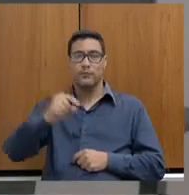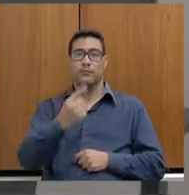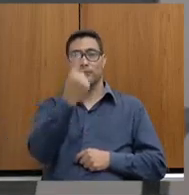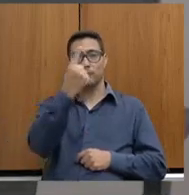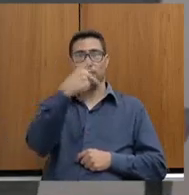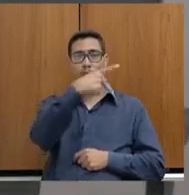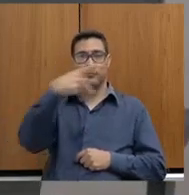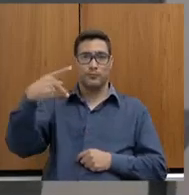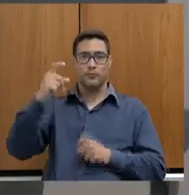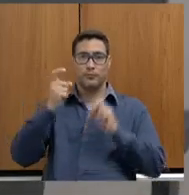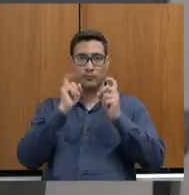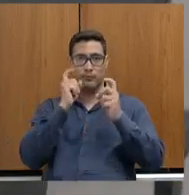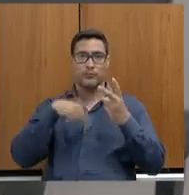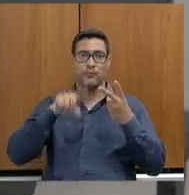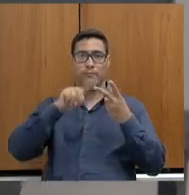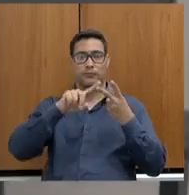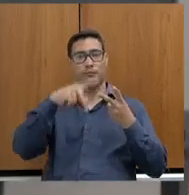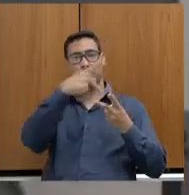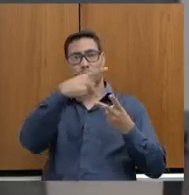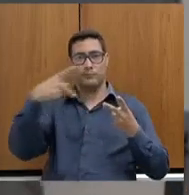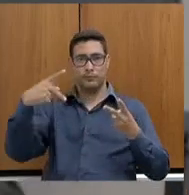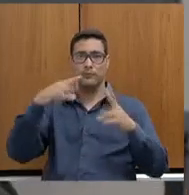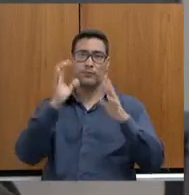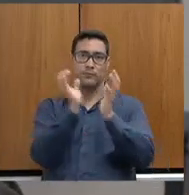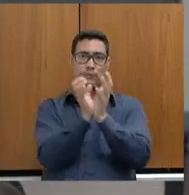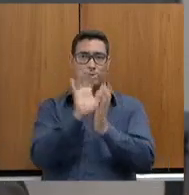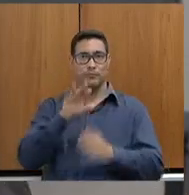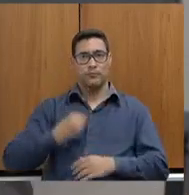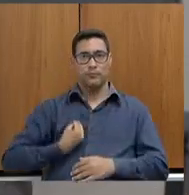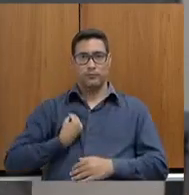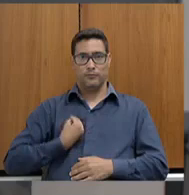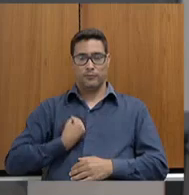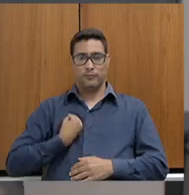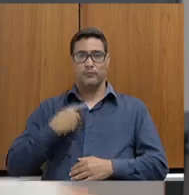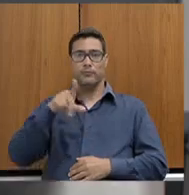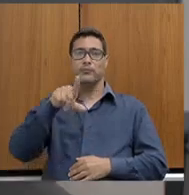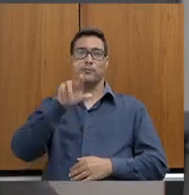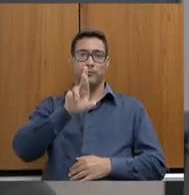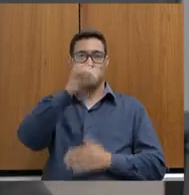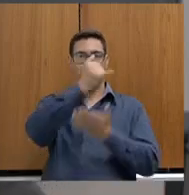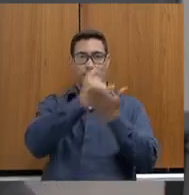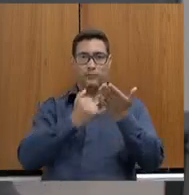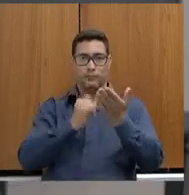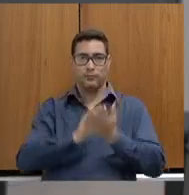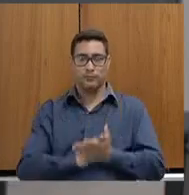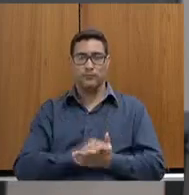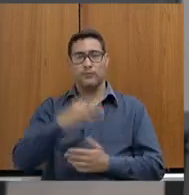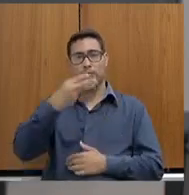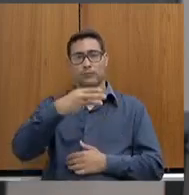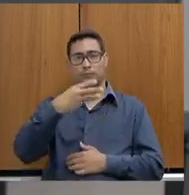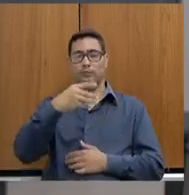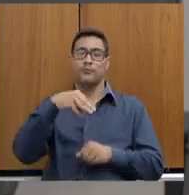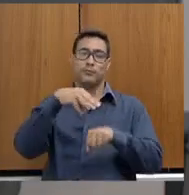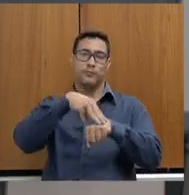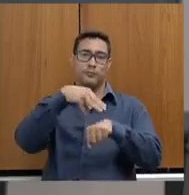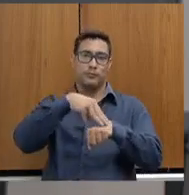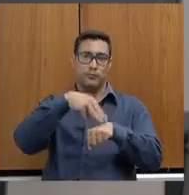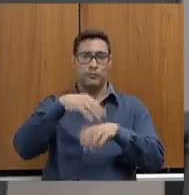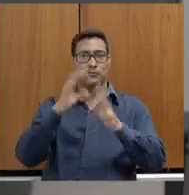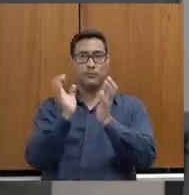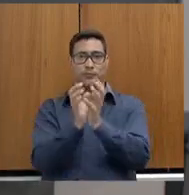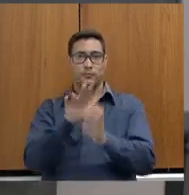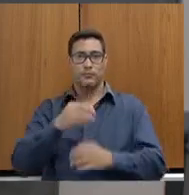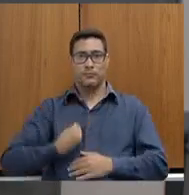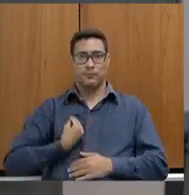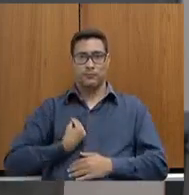presidente da reunião. Dois, presidente das comissões participantes por ordem de inscrição. Três, membros das comissões participantes